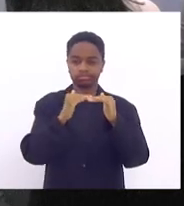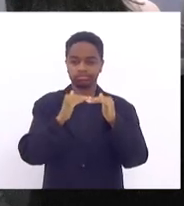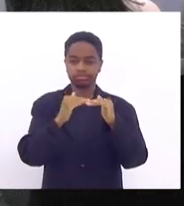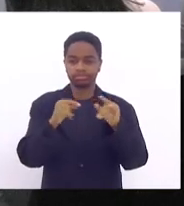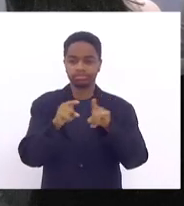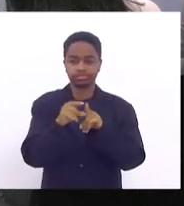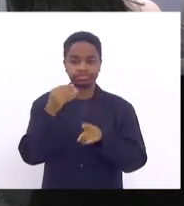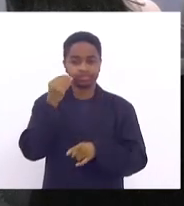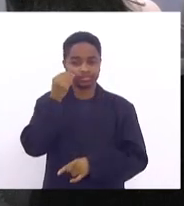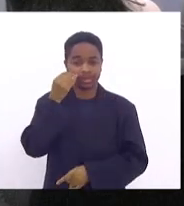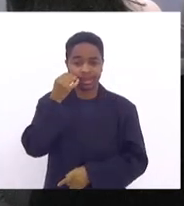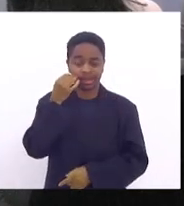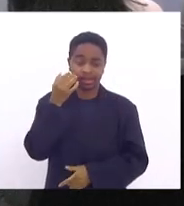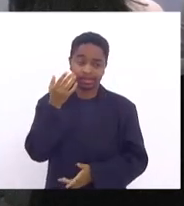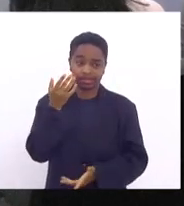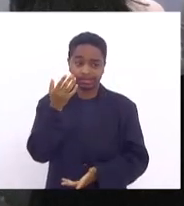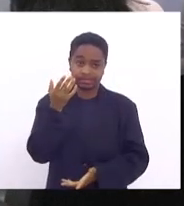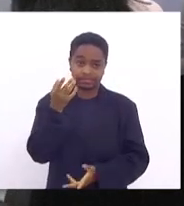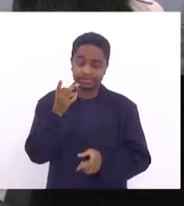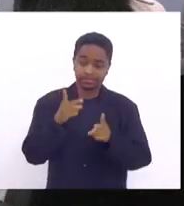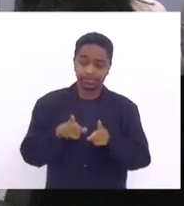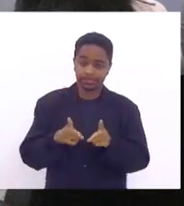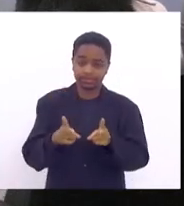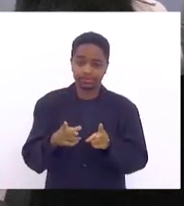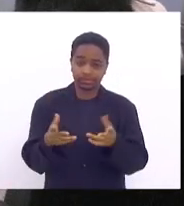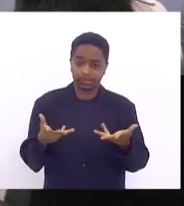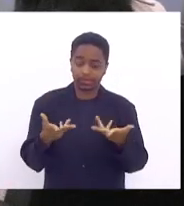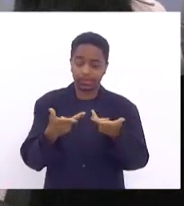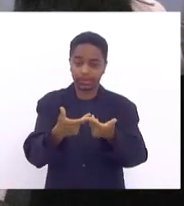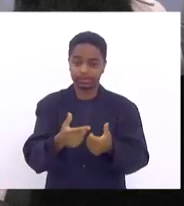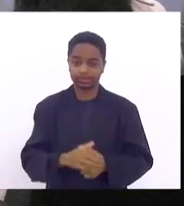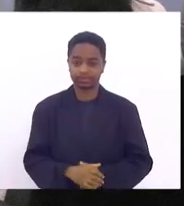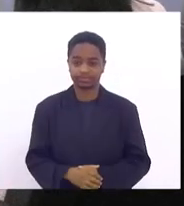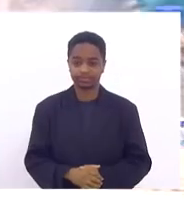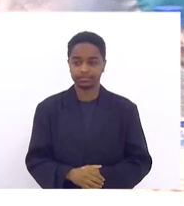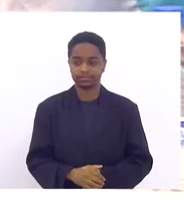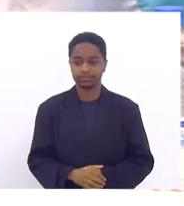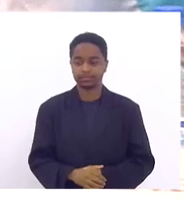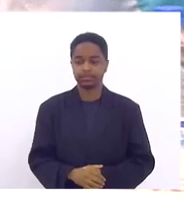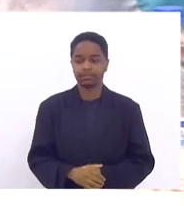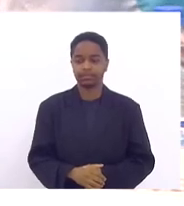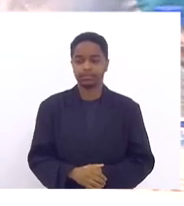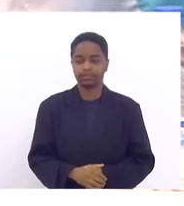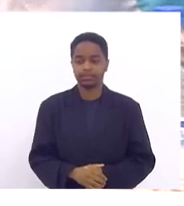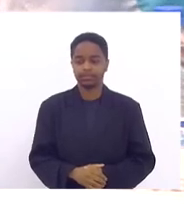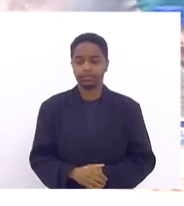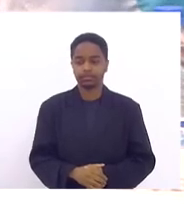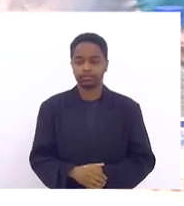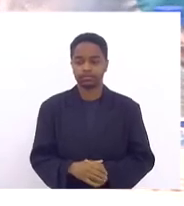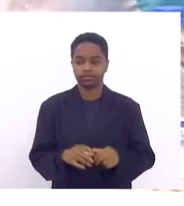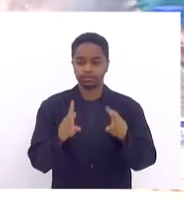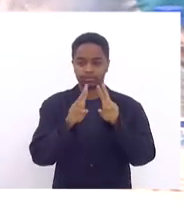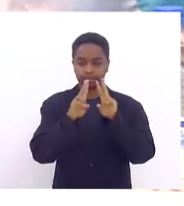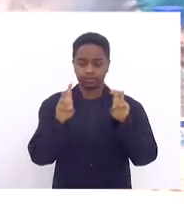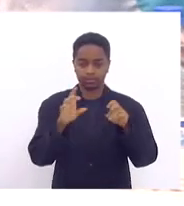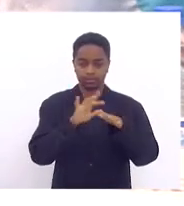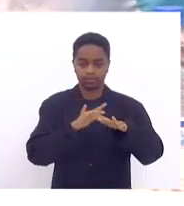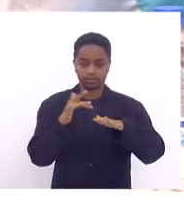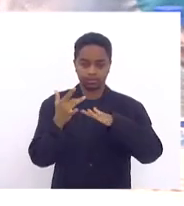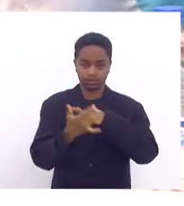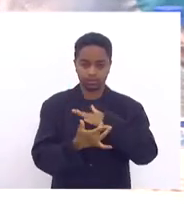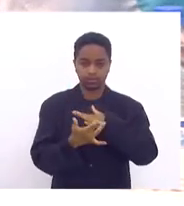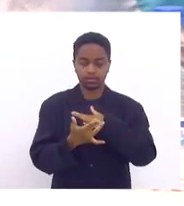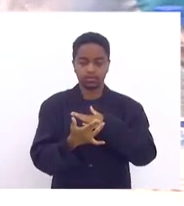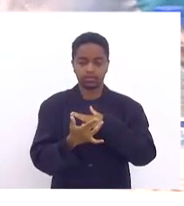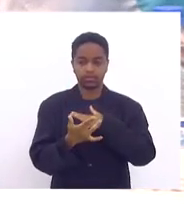inevitável Mas vamos tentar o o tema das imunidades parlamentares e das redes sociais